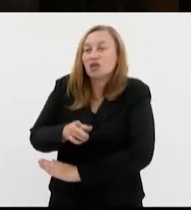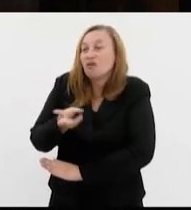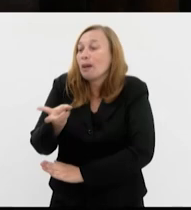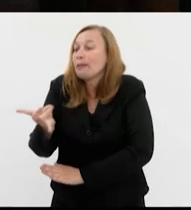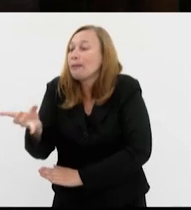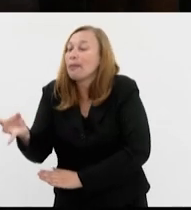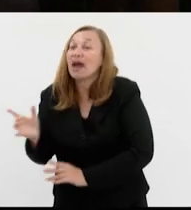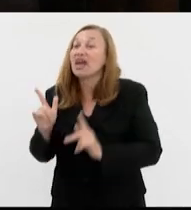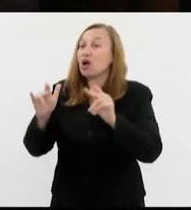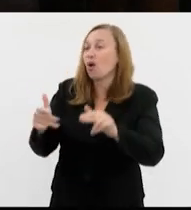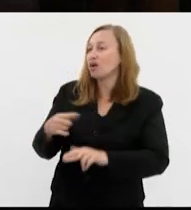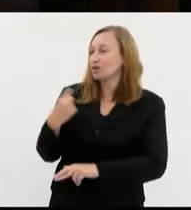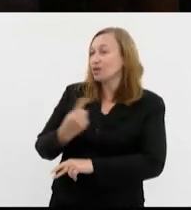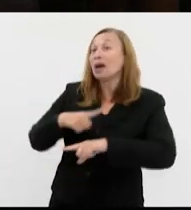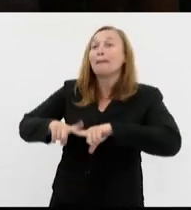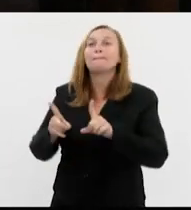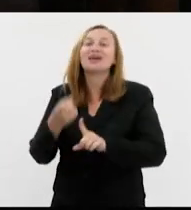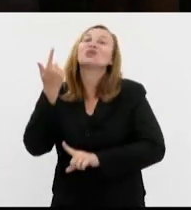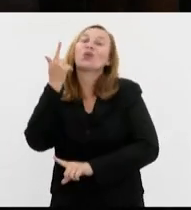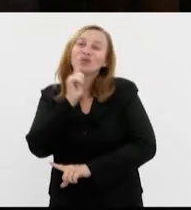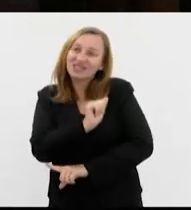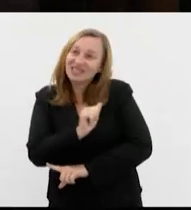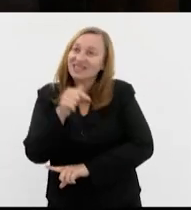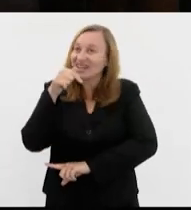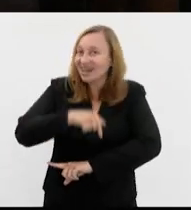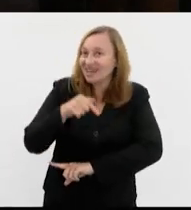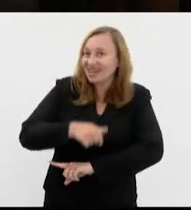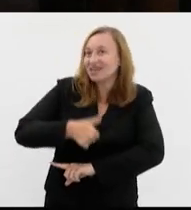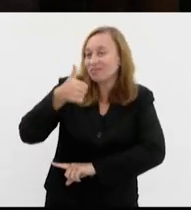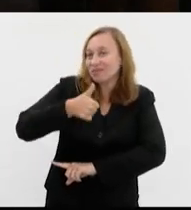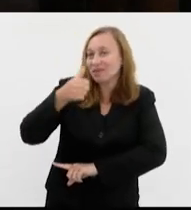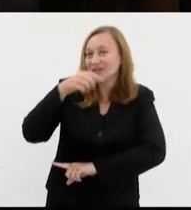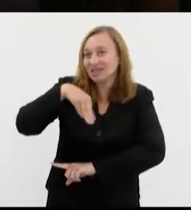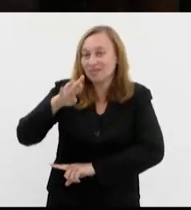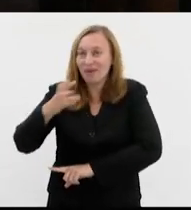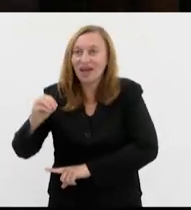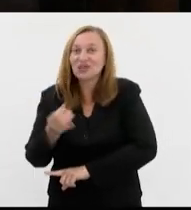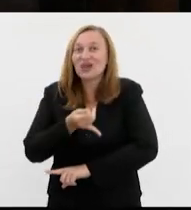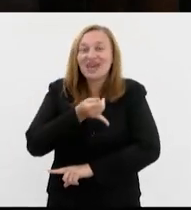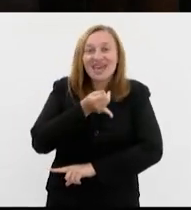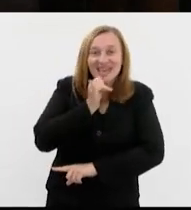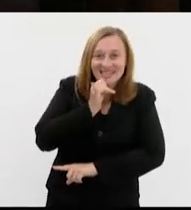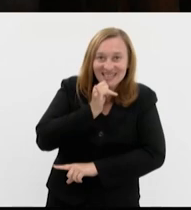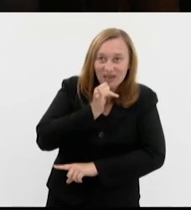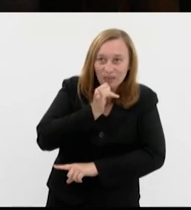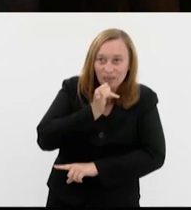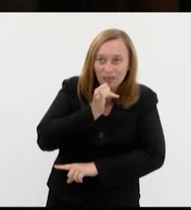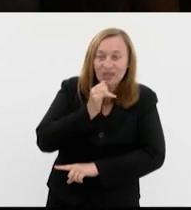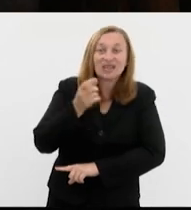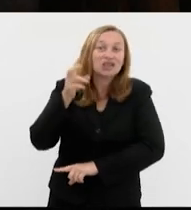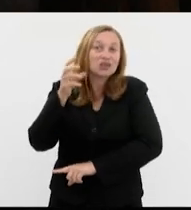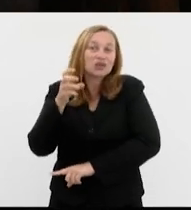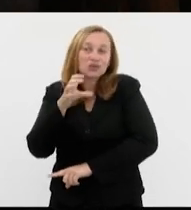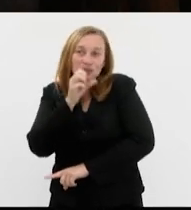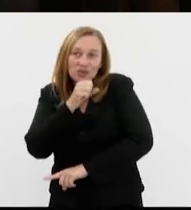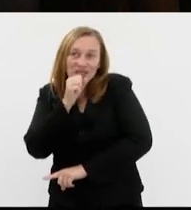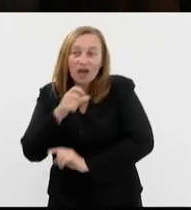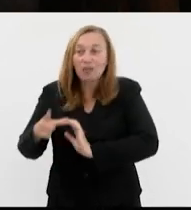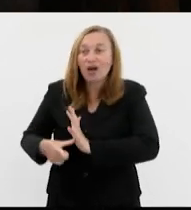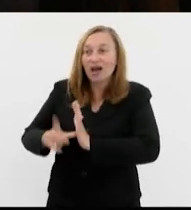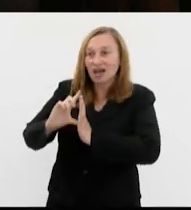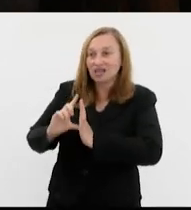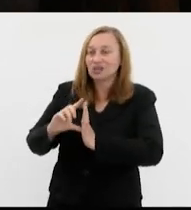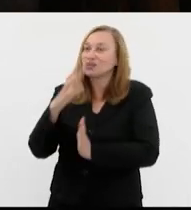que nós fizemos, mas conseguiram aqui na 1ª de março, por exemplo, no sábado posteriormente ao